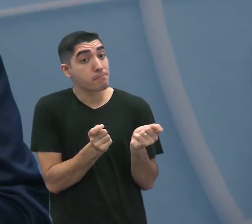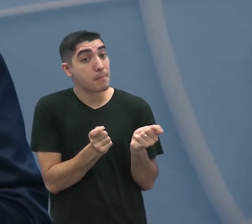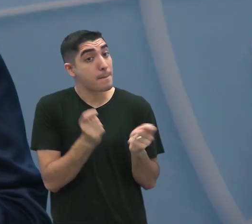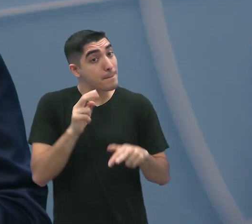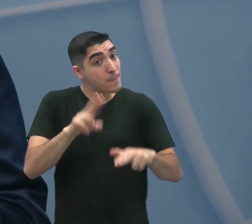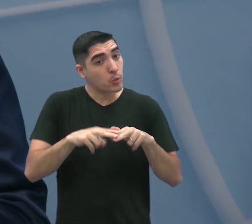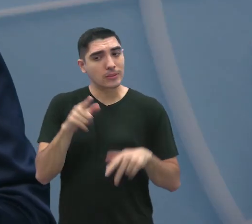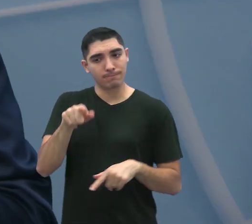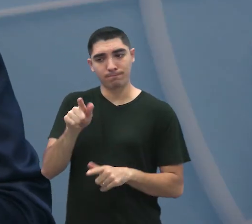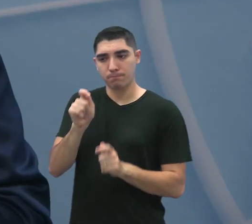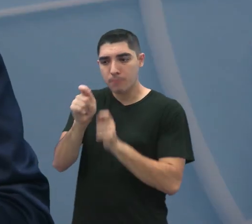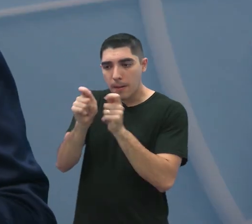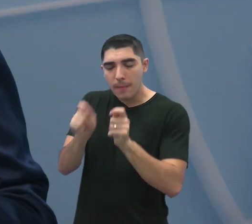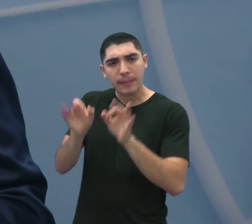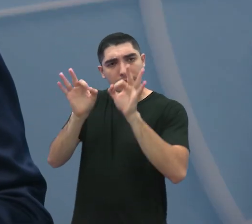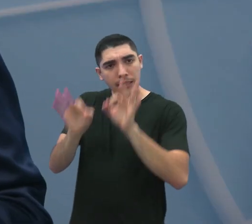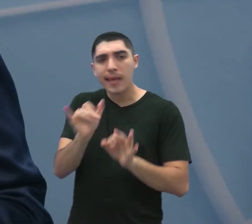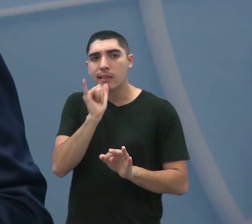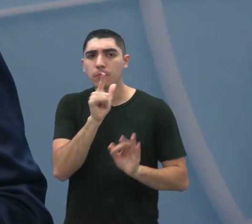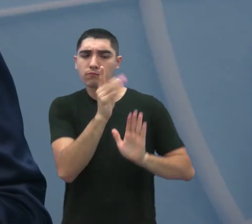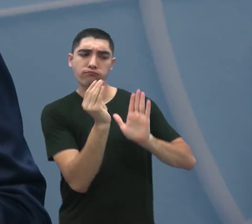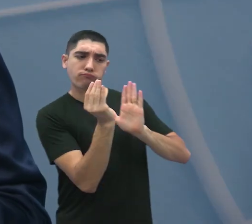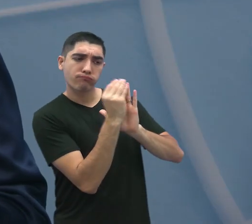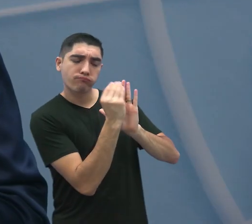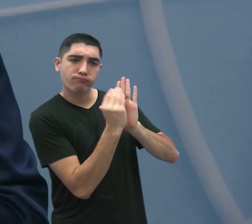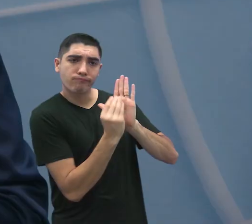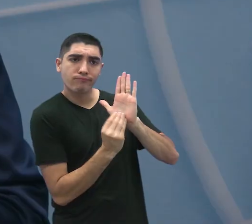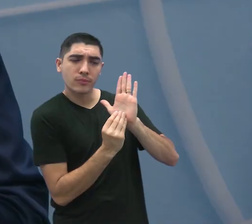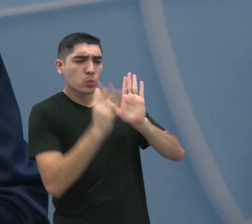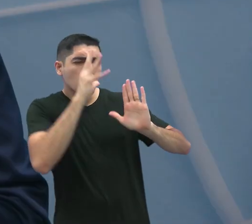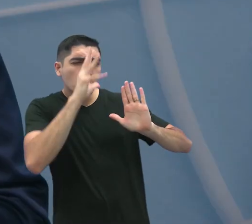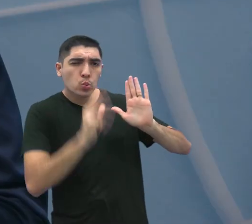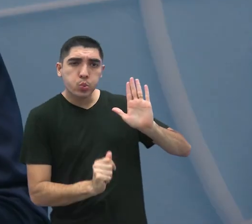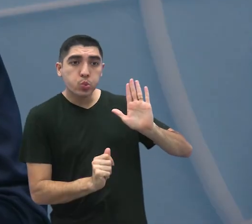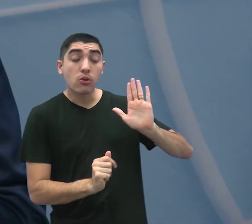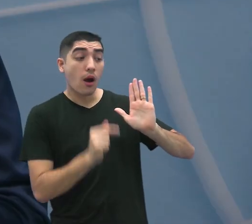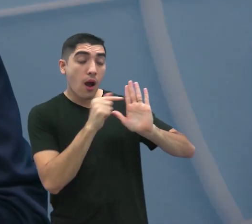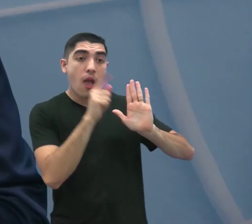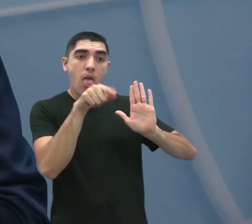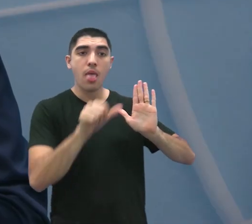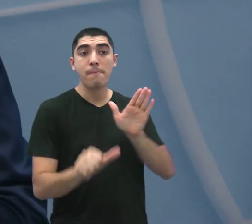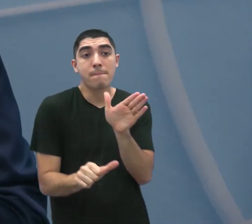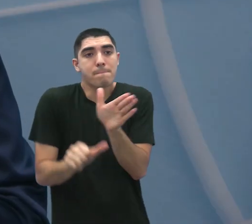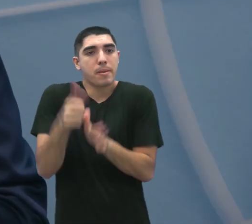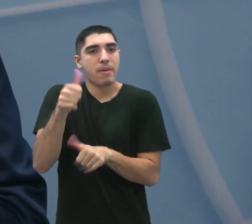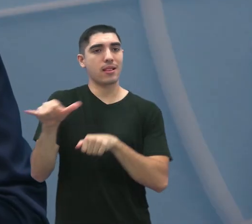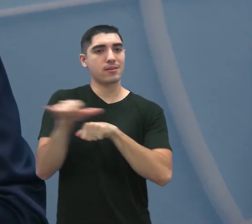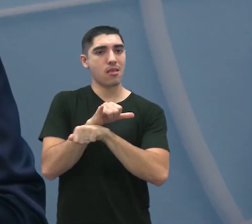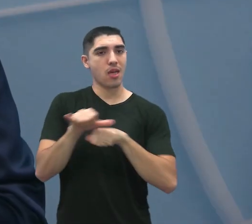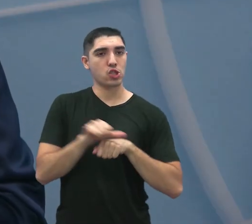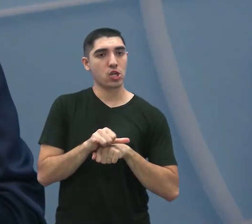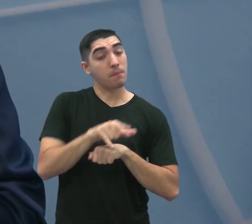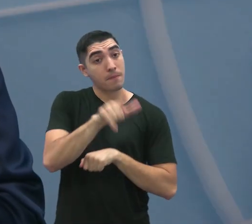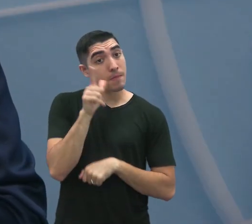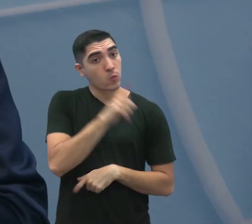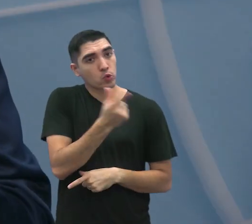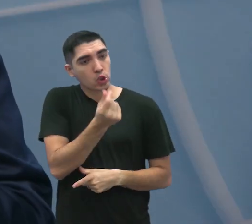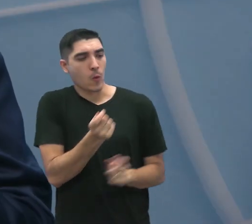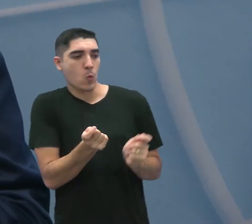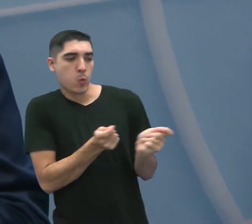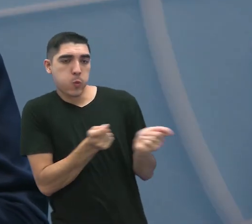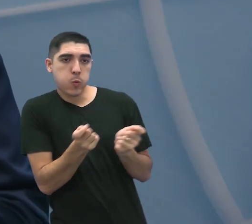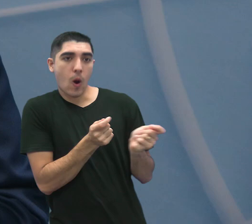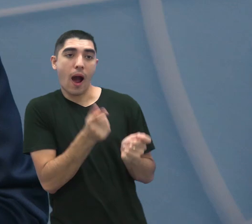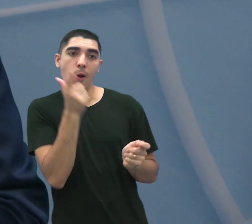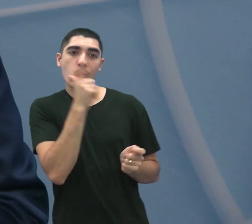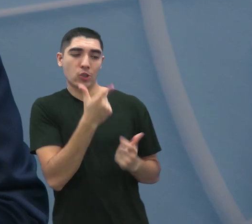as finanças, anotar tudo mesmo. Esse, na verdade, é o primeiro passo para uma vida financeira